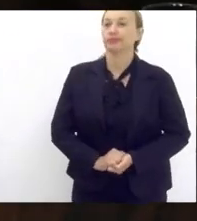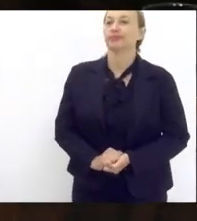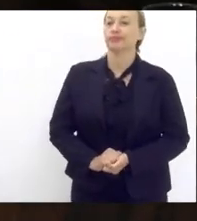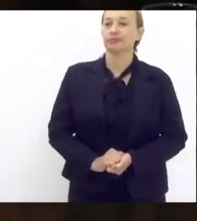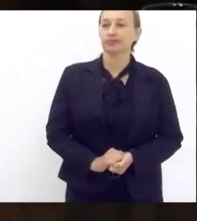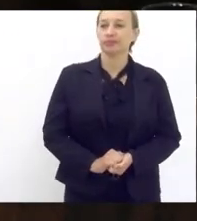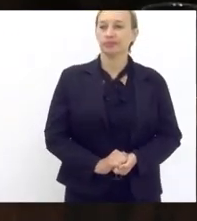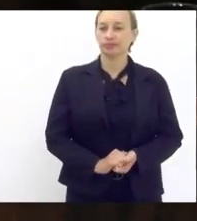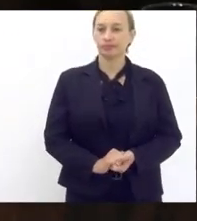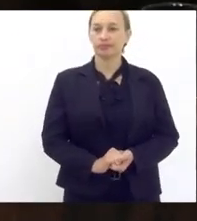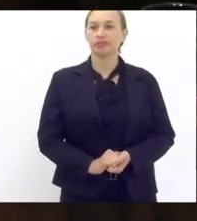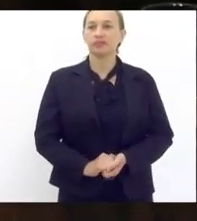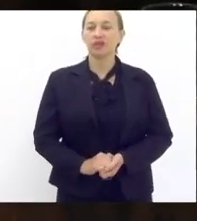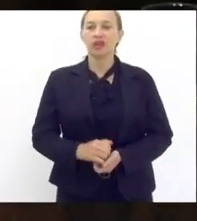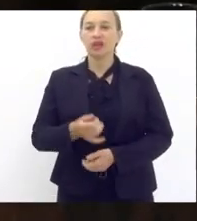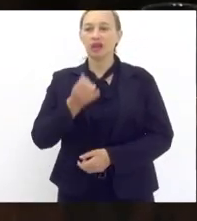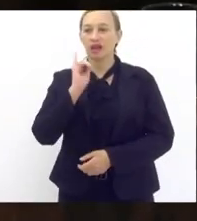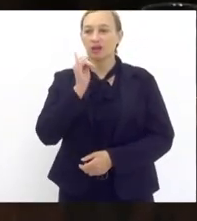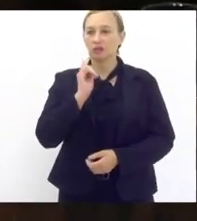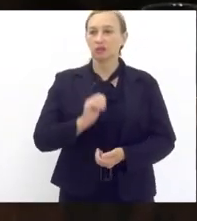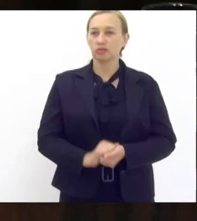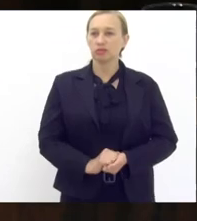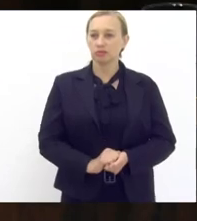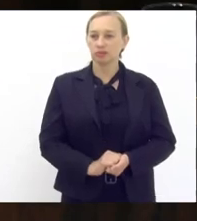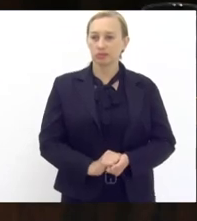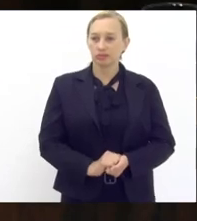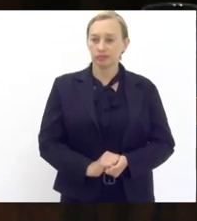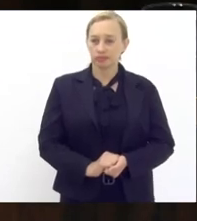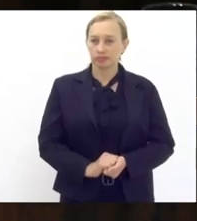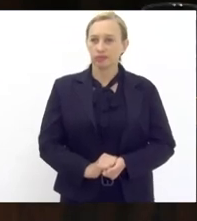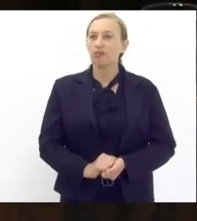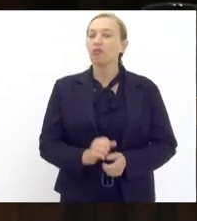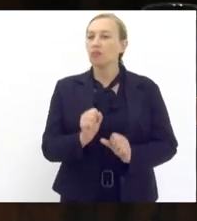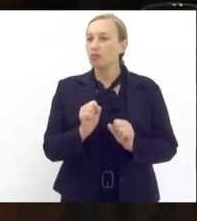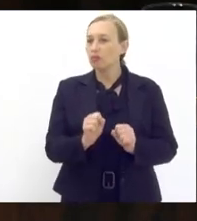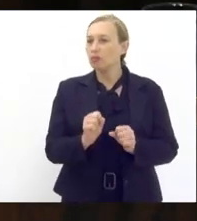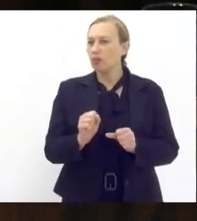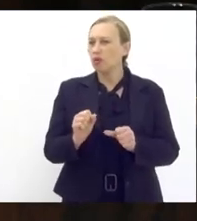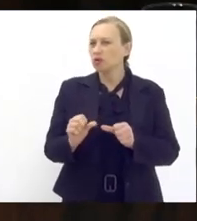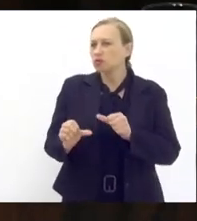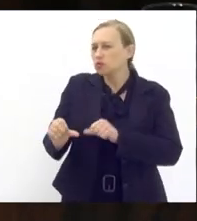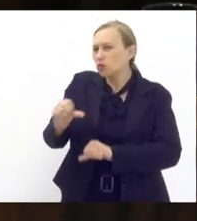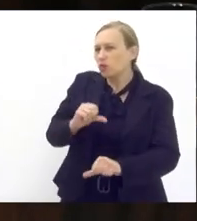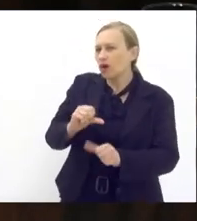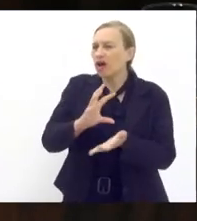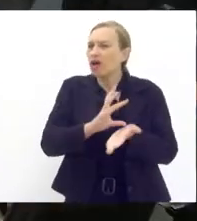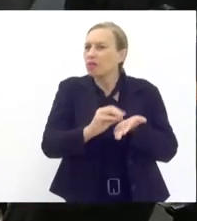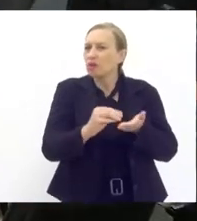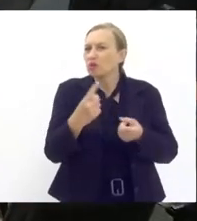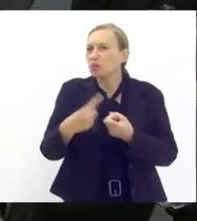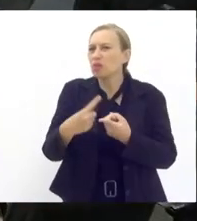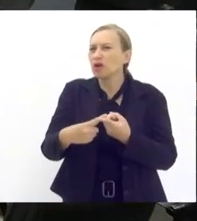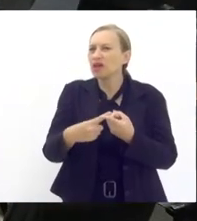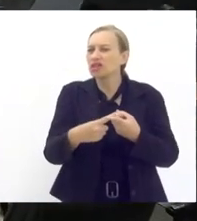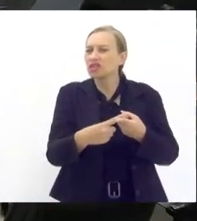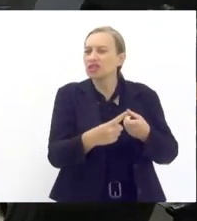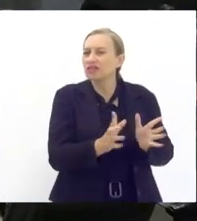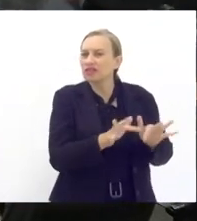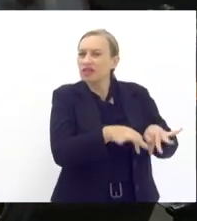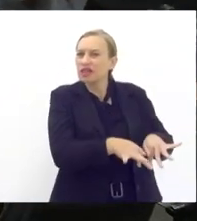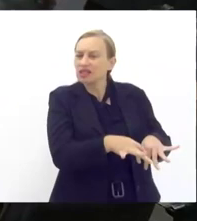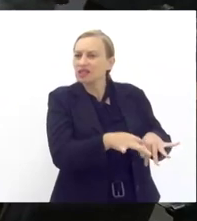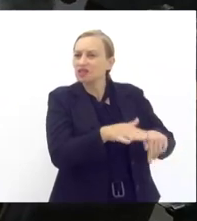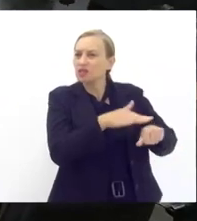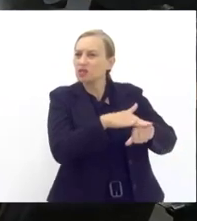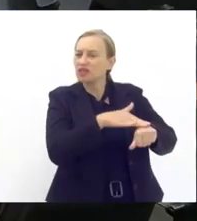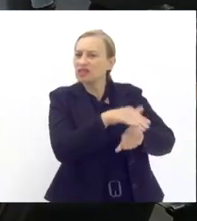favorável, relatoras. Questão de ordem. Vossa Excelência pode inverter a pauta, porque a gente está acabando de ajustar o texto ali com as